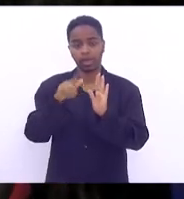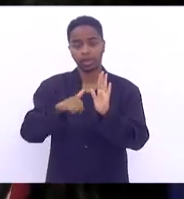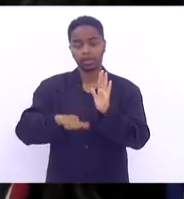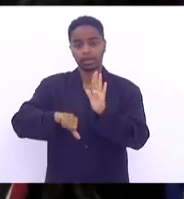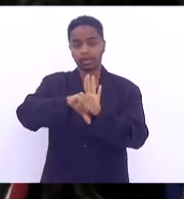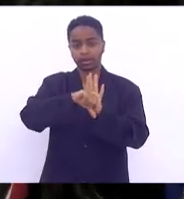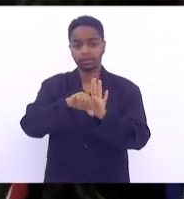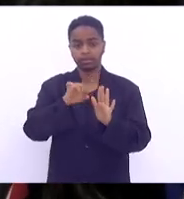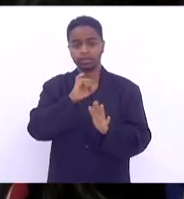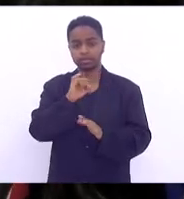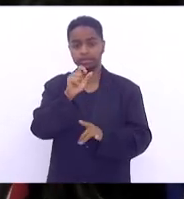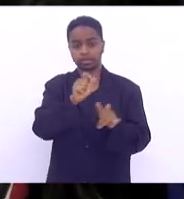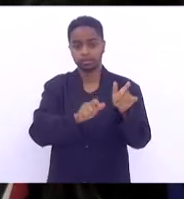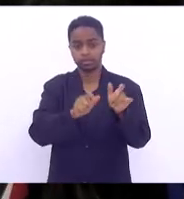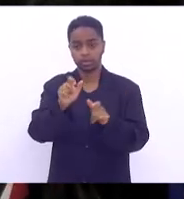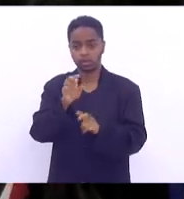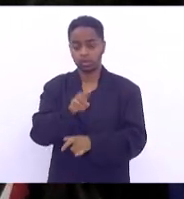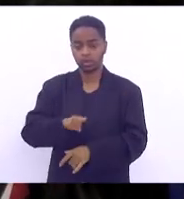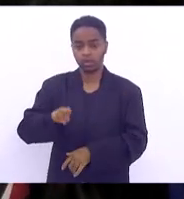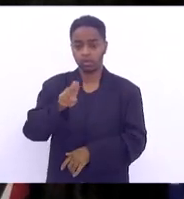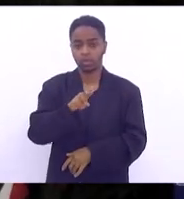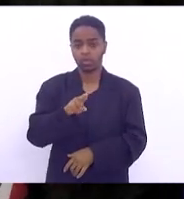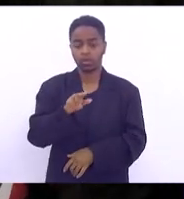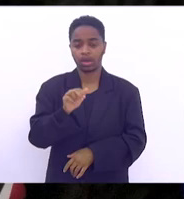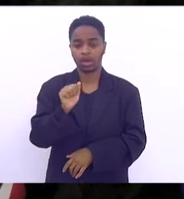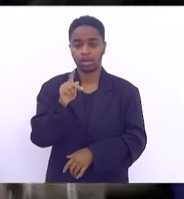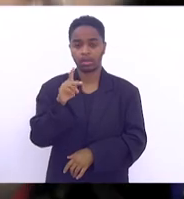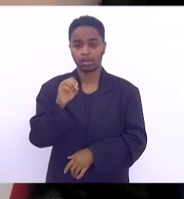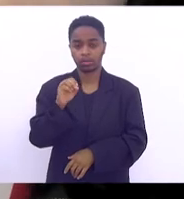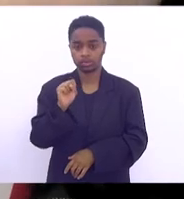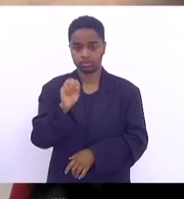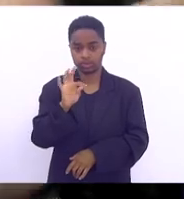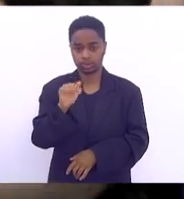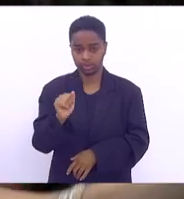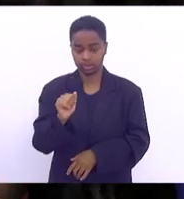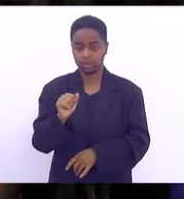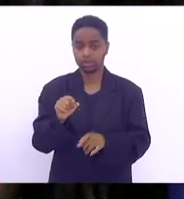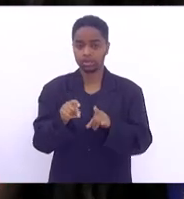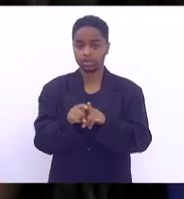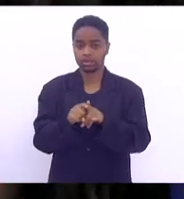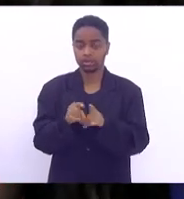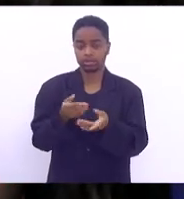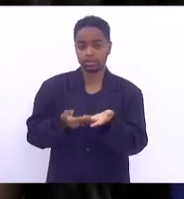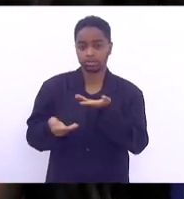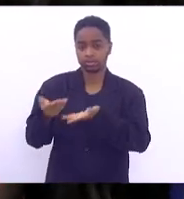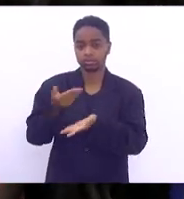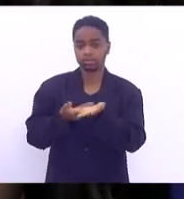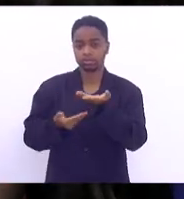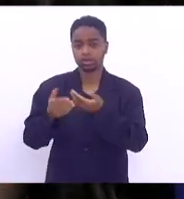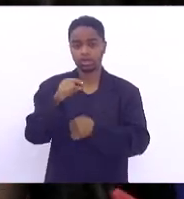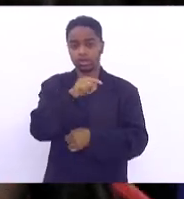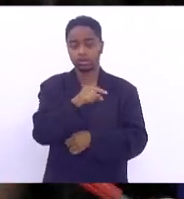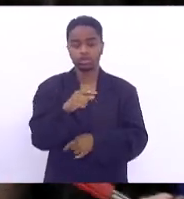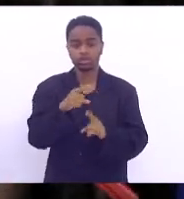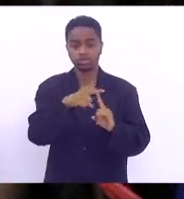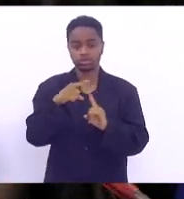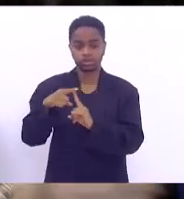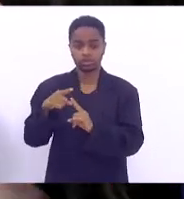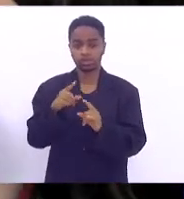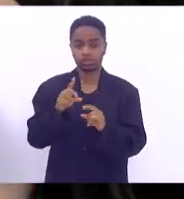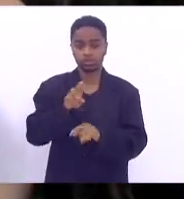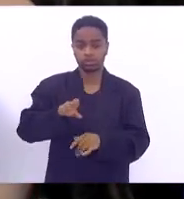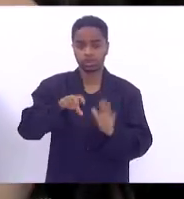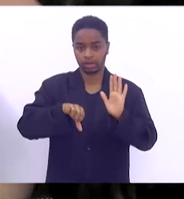quem utiliza as apostas, distorce, enfim, interage com esse tipo de modalidade de maneira